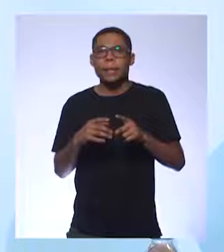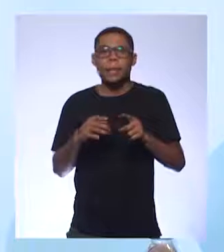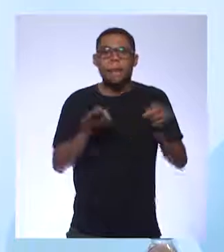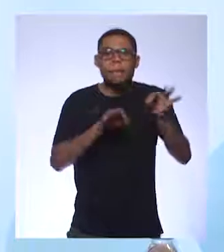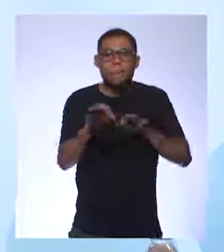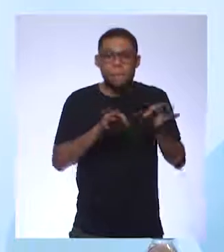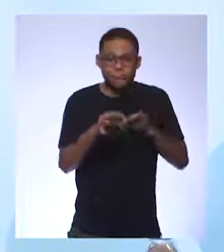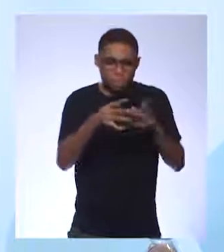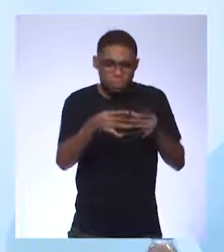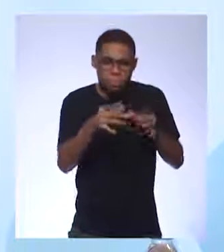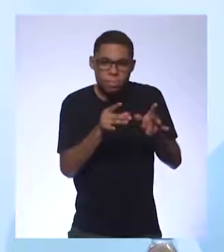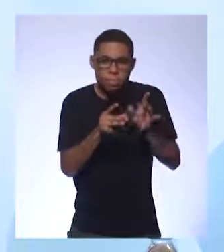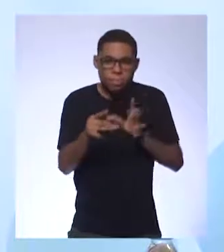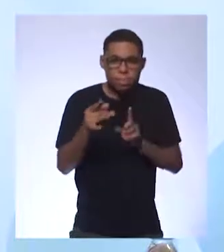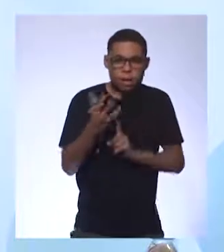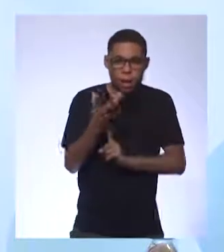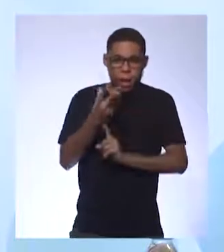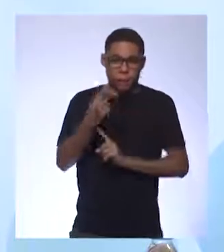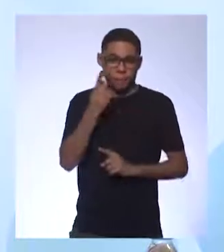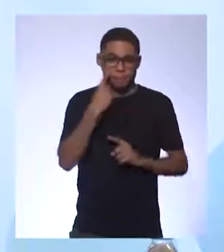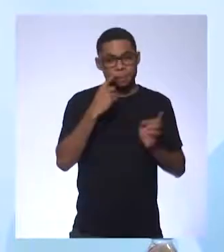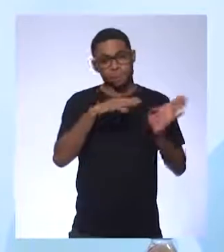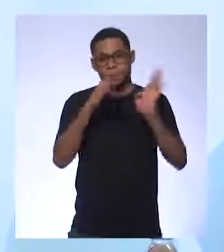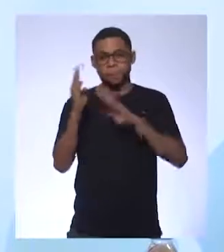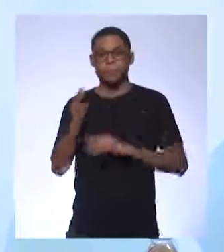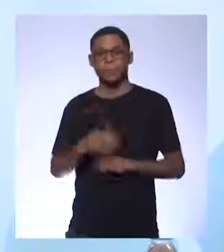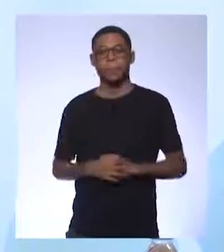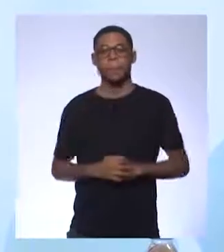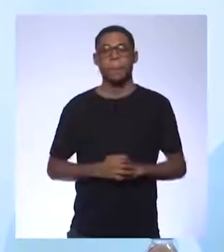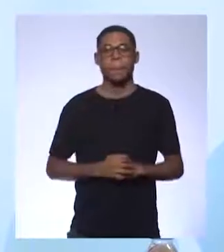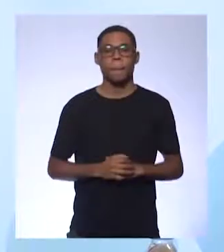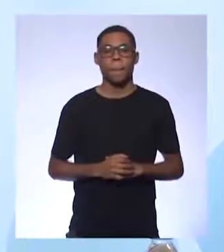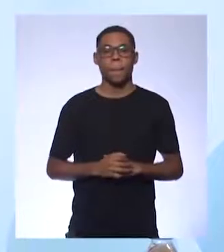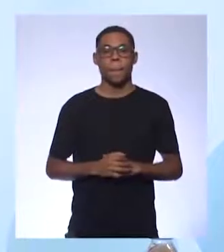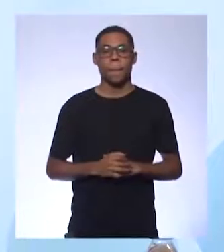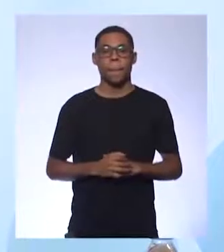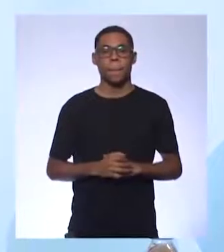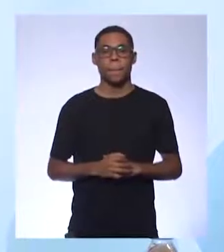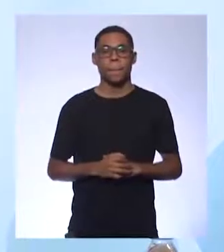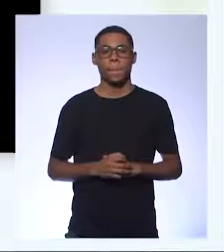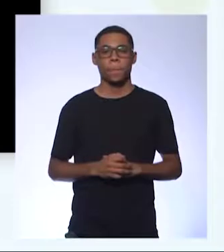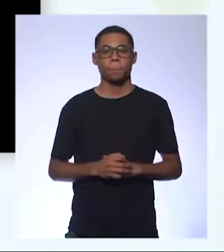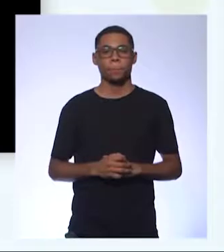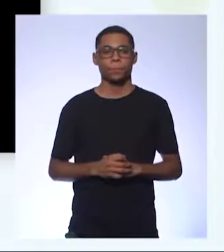tá? Tem outro nome, mas é tipo uma massa de biscuit. Espero que vocês gostem.